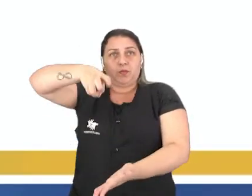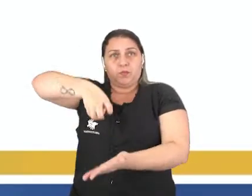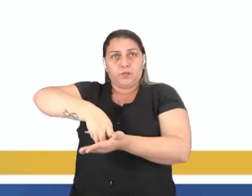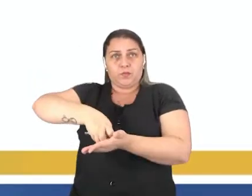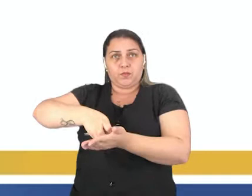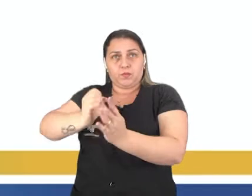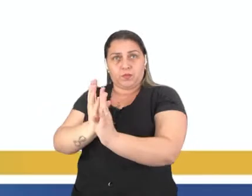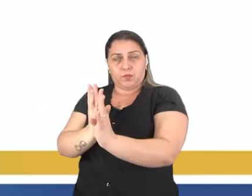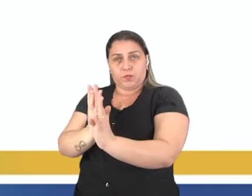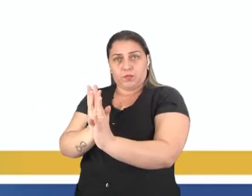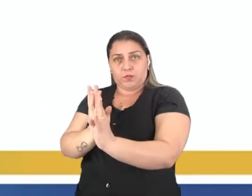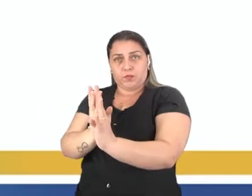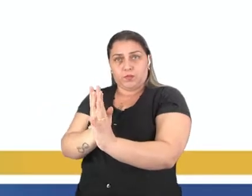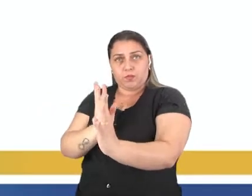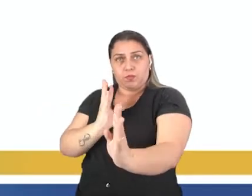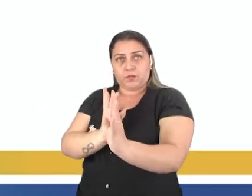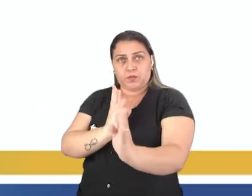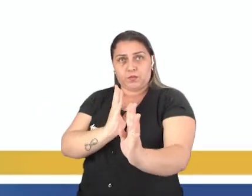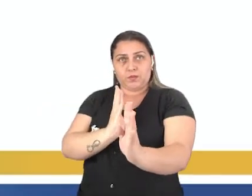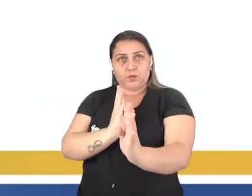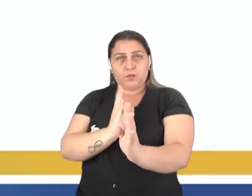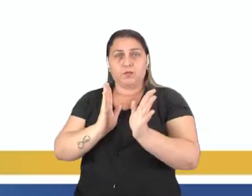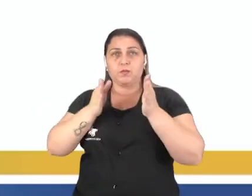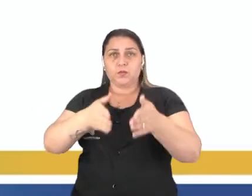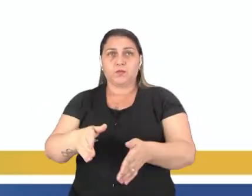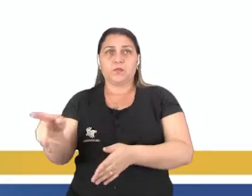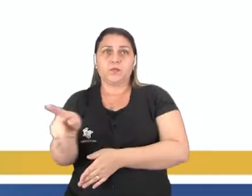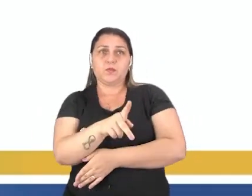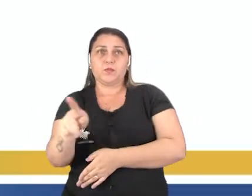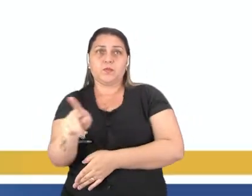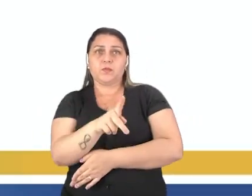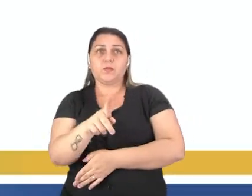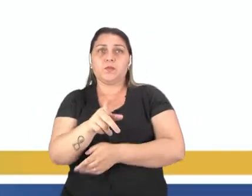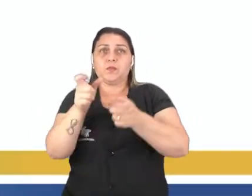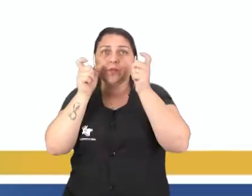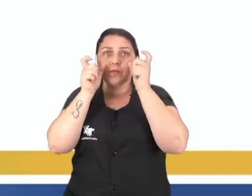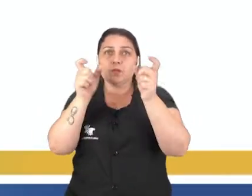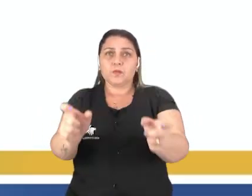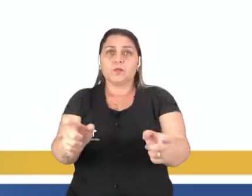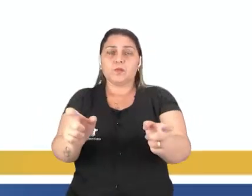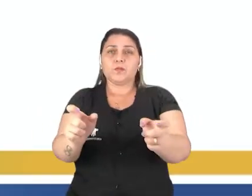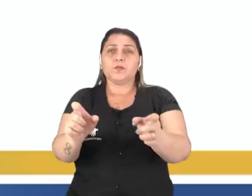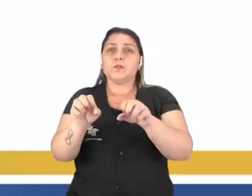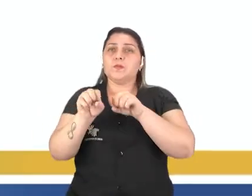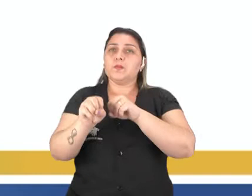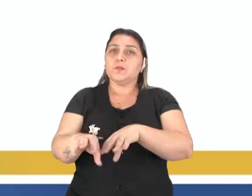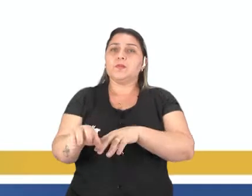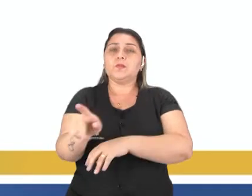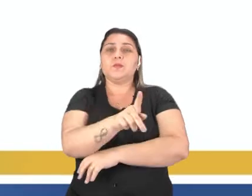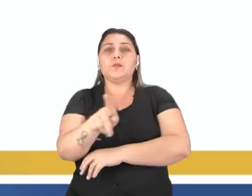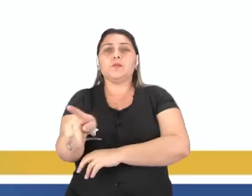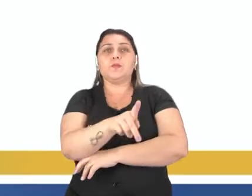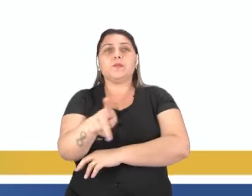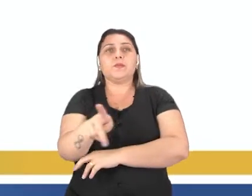em ordem quando a chegada do professor, estar atento às instruções do